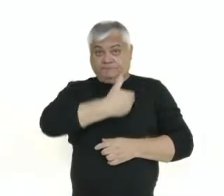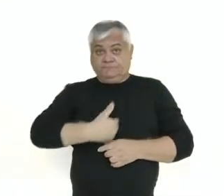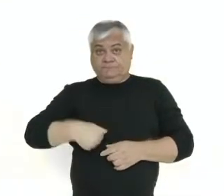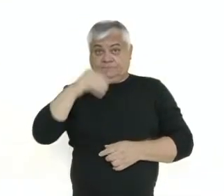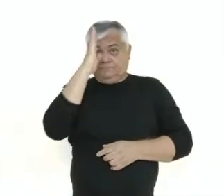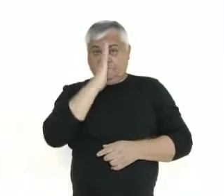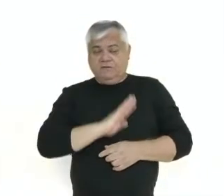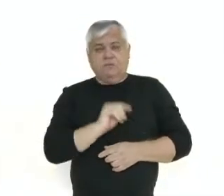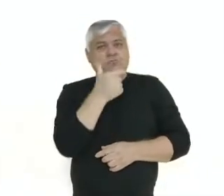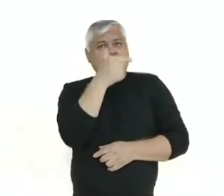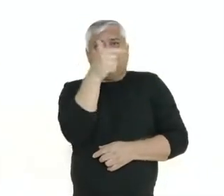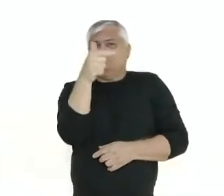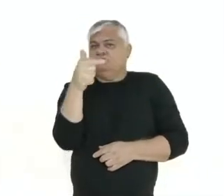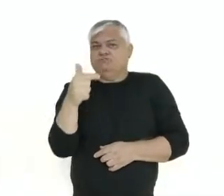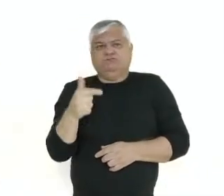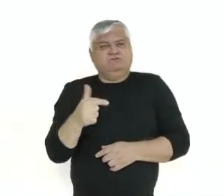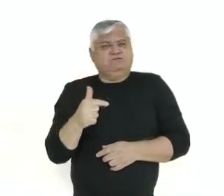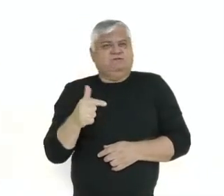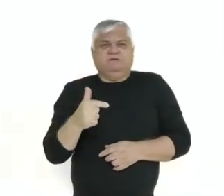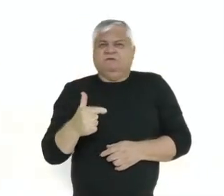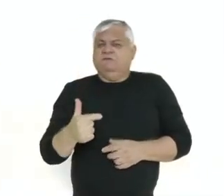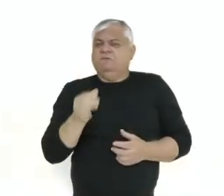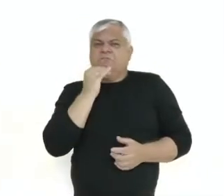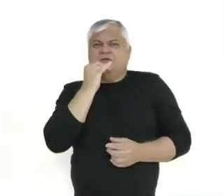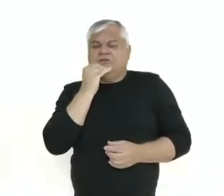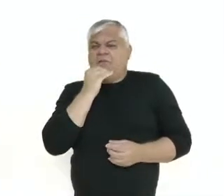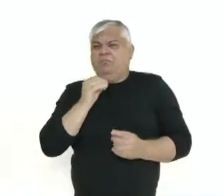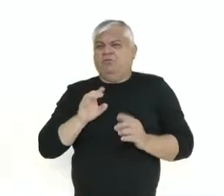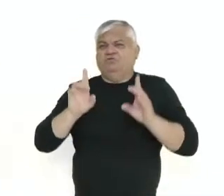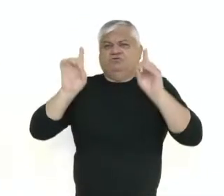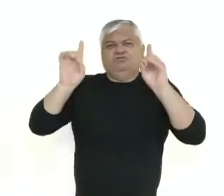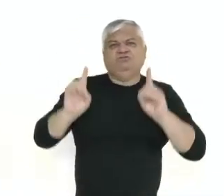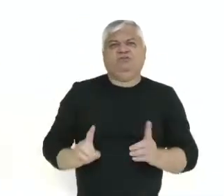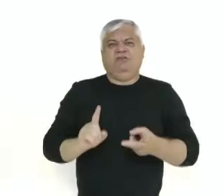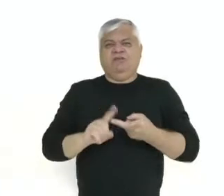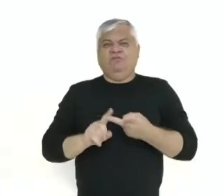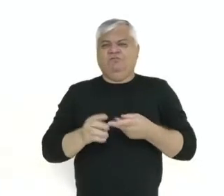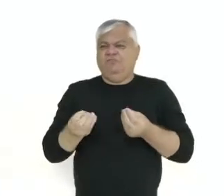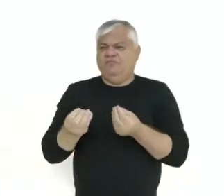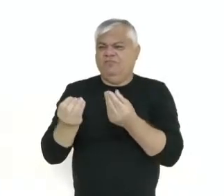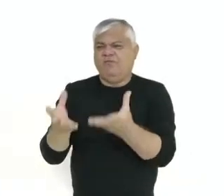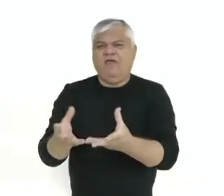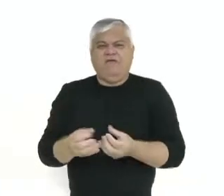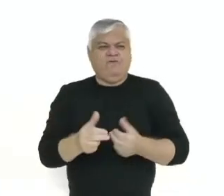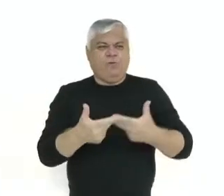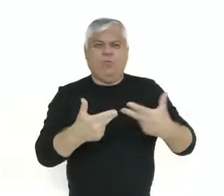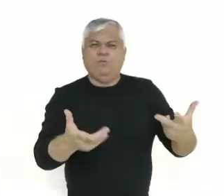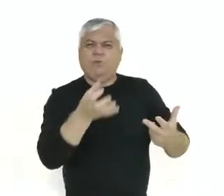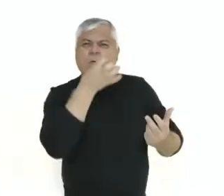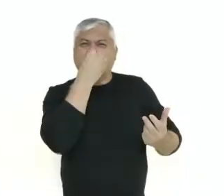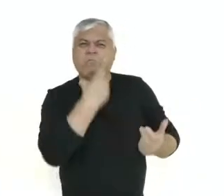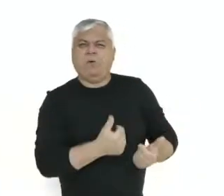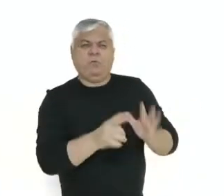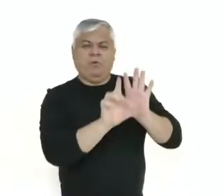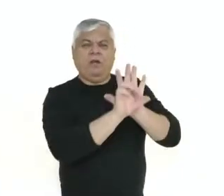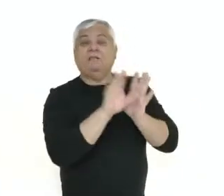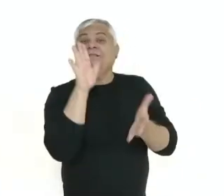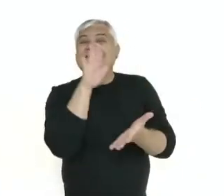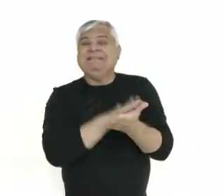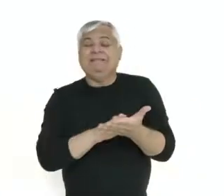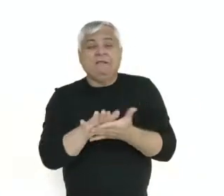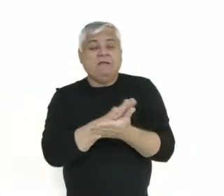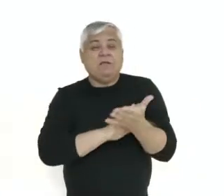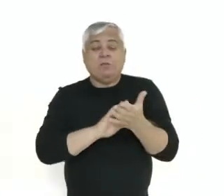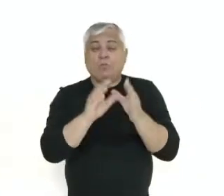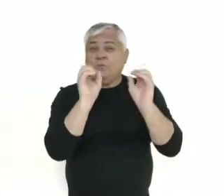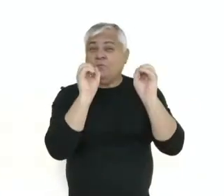não existiam condições dignas e legais aos povos, essas populações indígenas. Também, por um outro lado, a